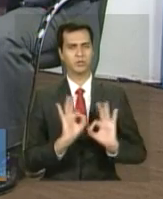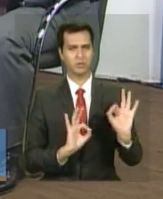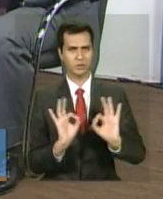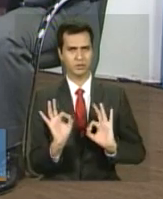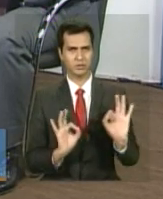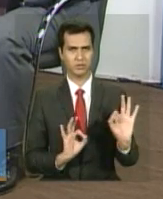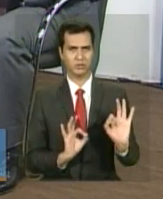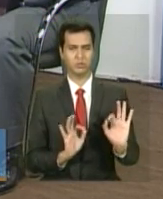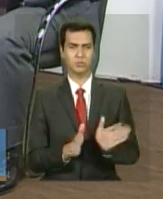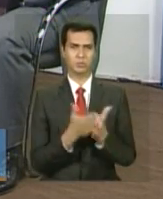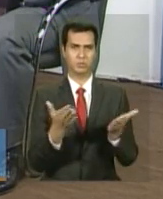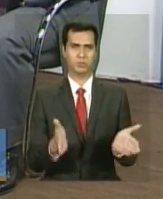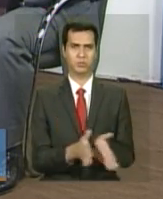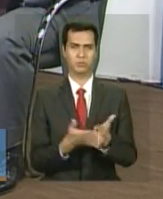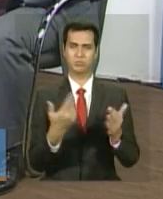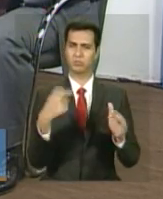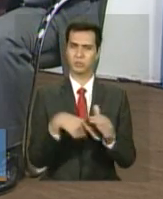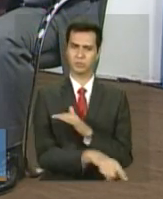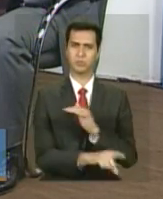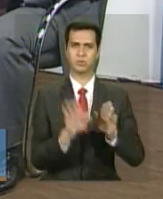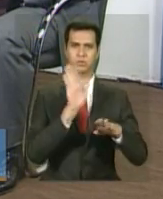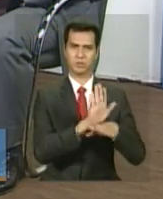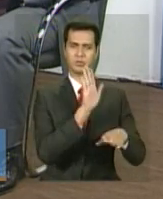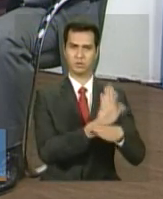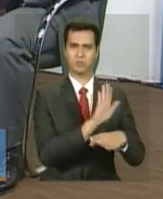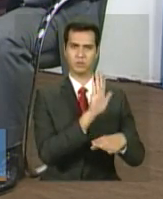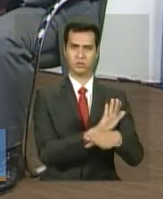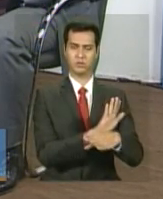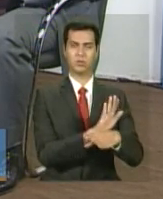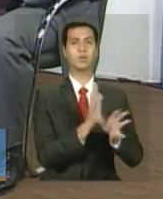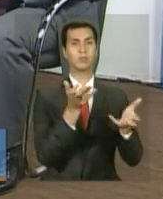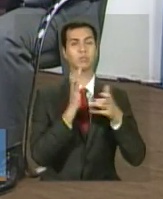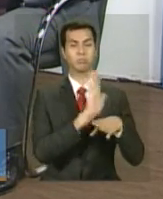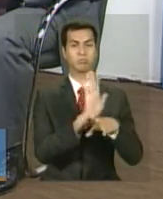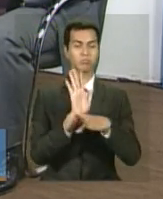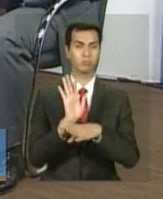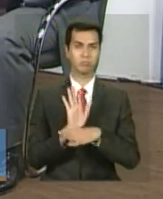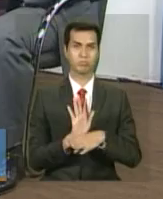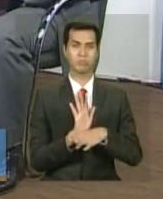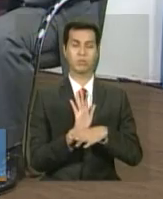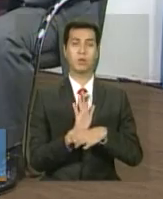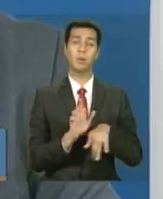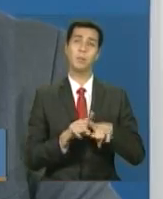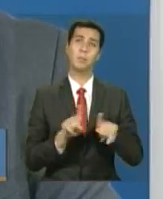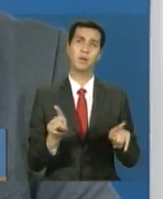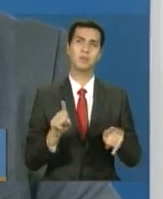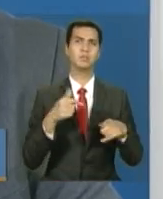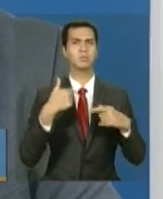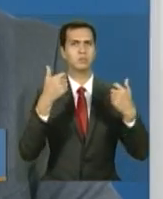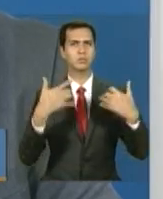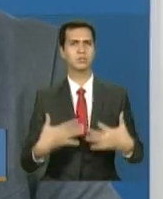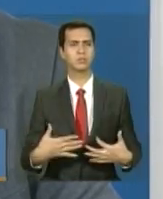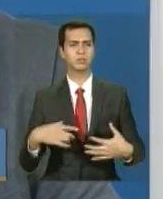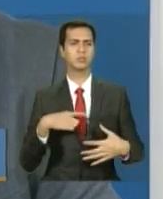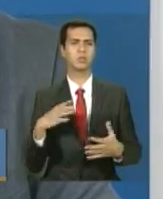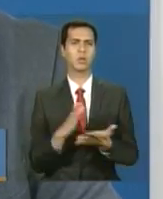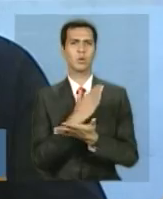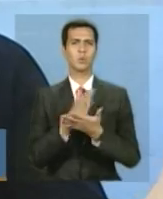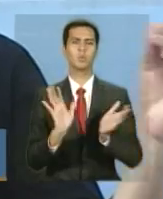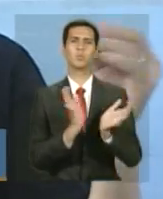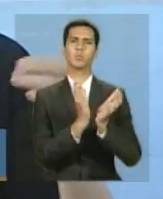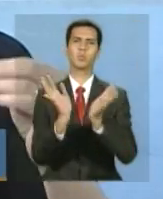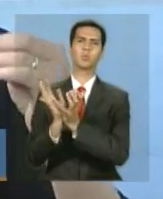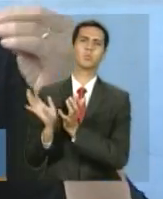miséria quando a gente fala Nessa situação a gente pode estar falando também inclusive daqueles grupos que são mais